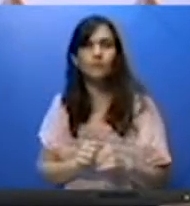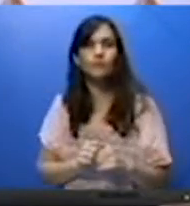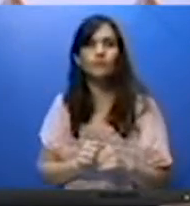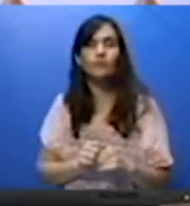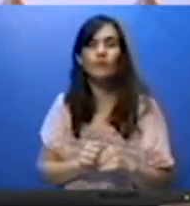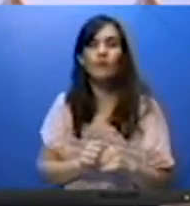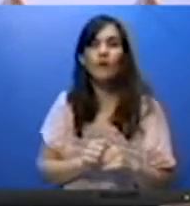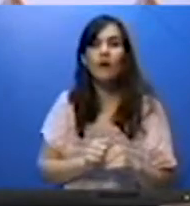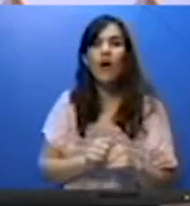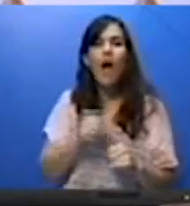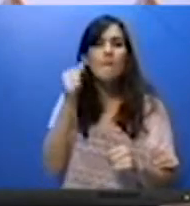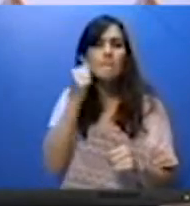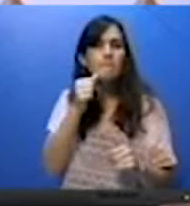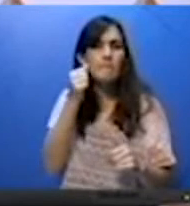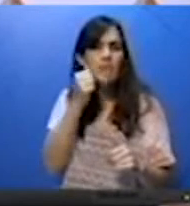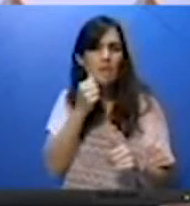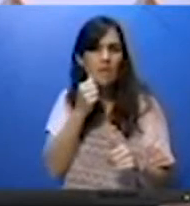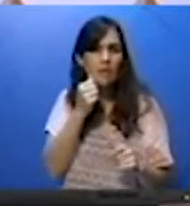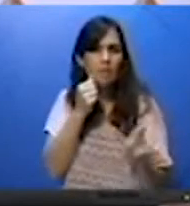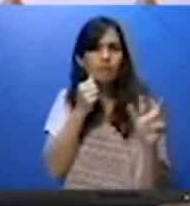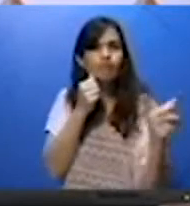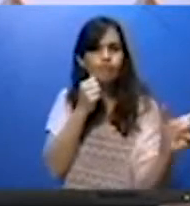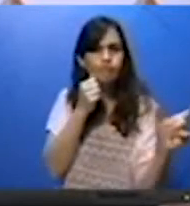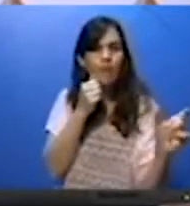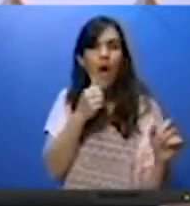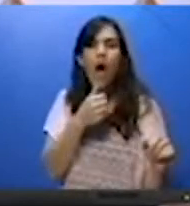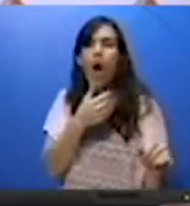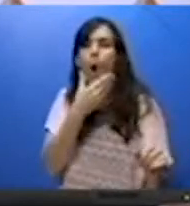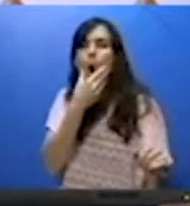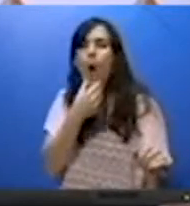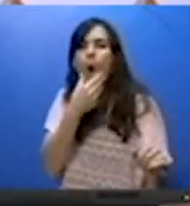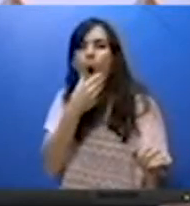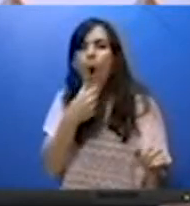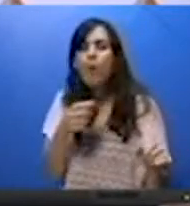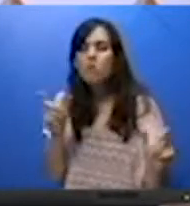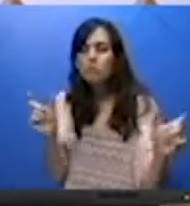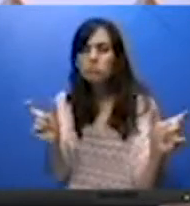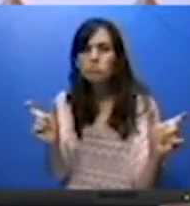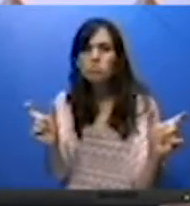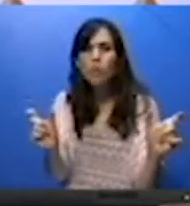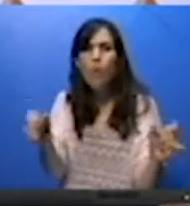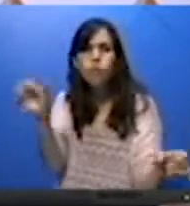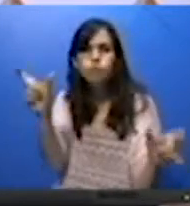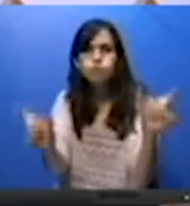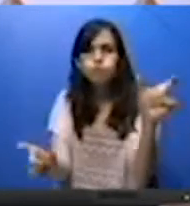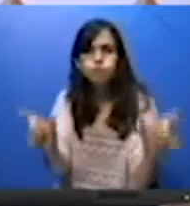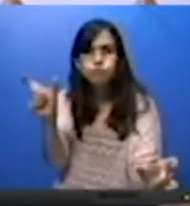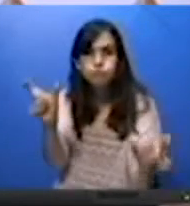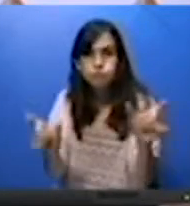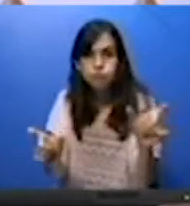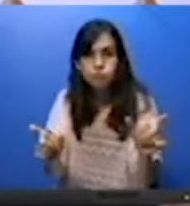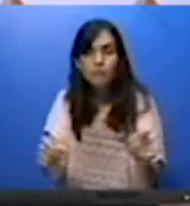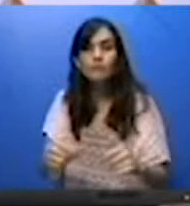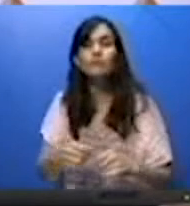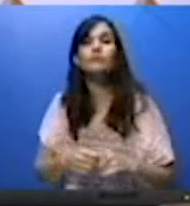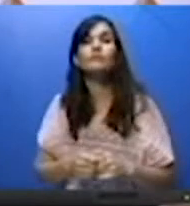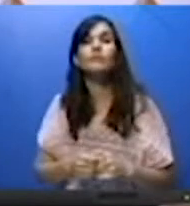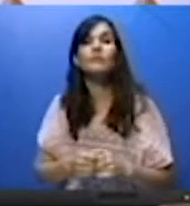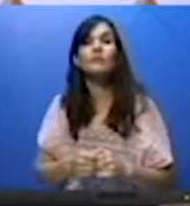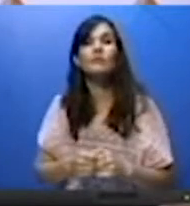olhar tour se juntaram as continhas juntaram as continhas que tinham para comprar uma